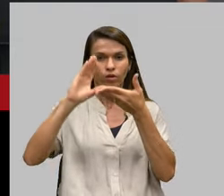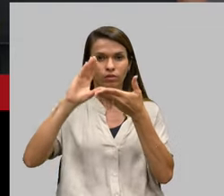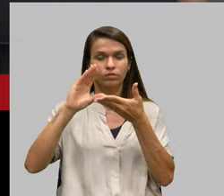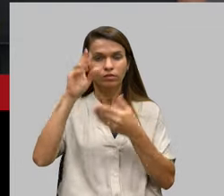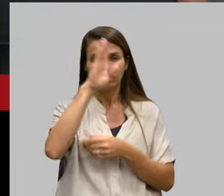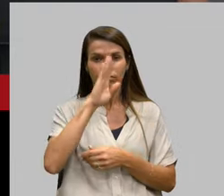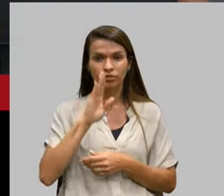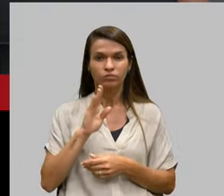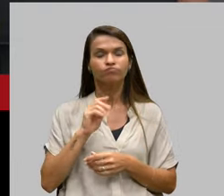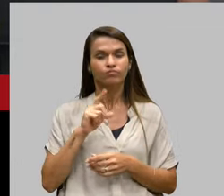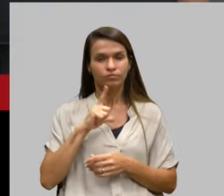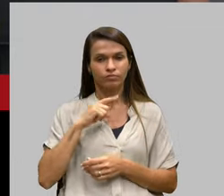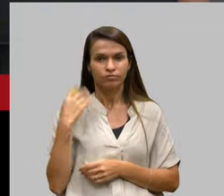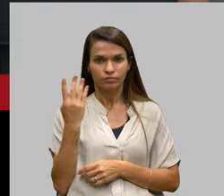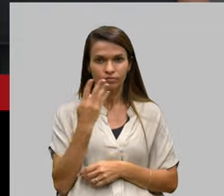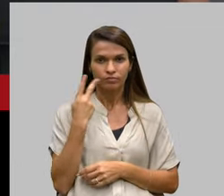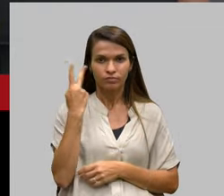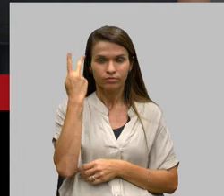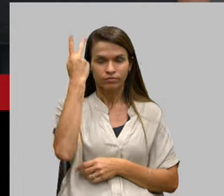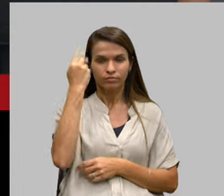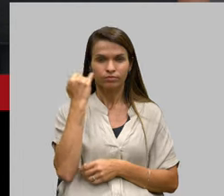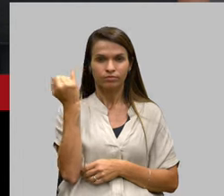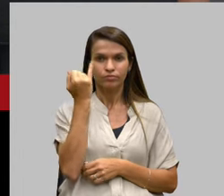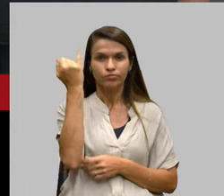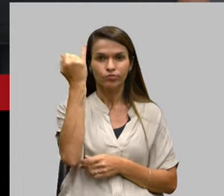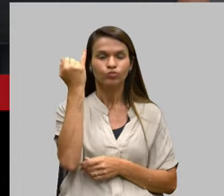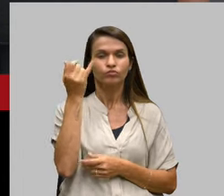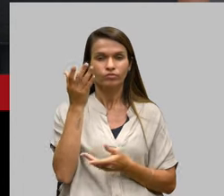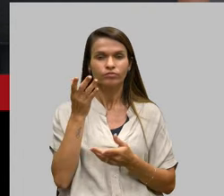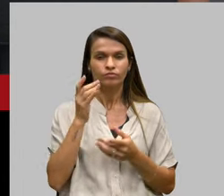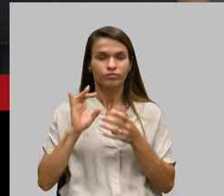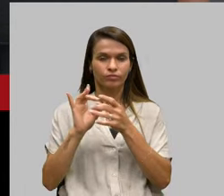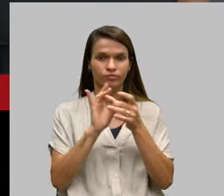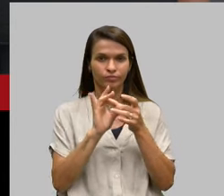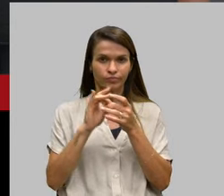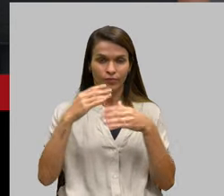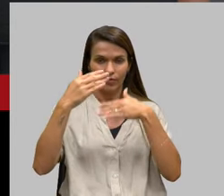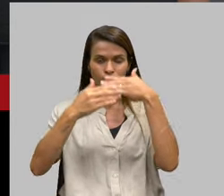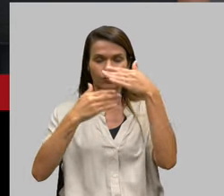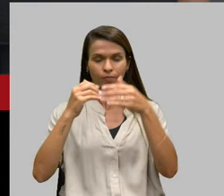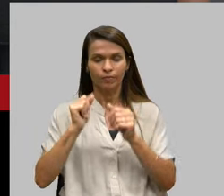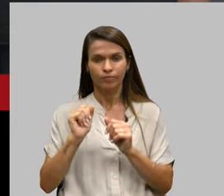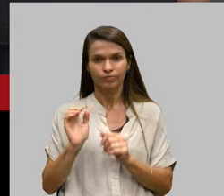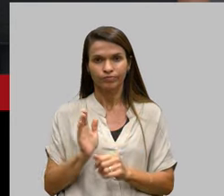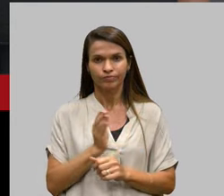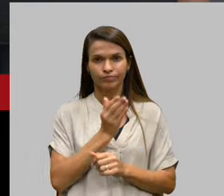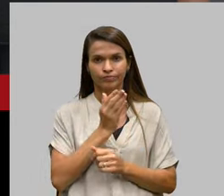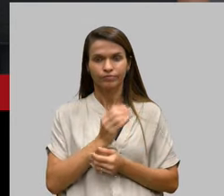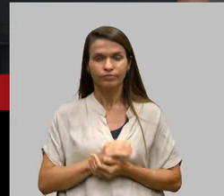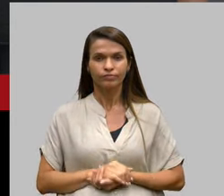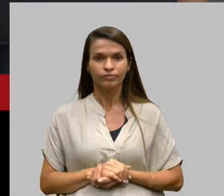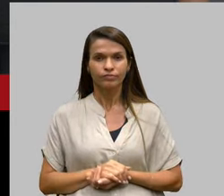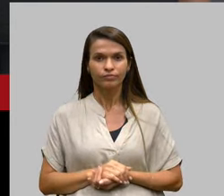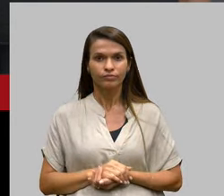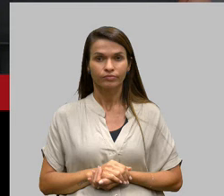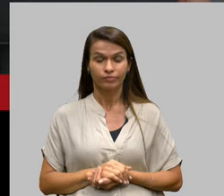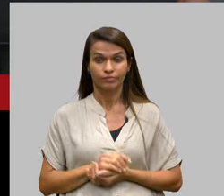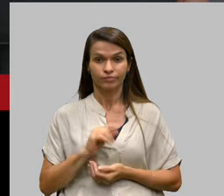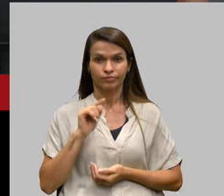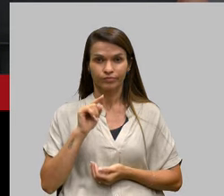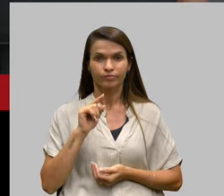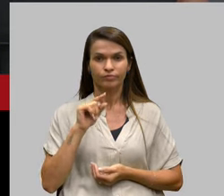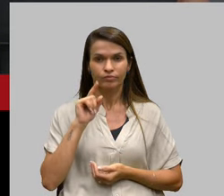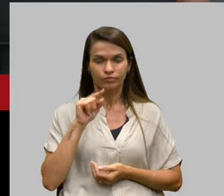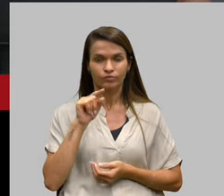muito caro e é muito importante toda essa interlocução e essa construção pode passar e aqui esse é o